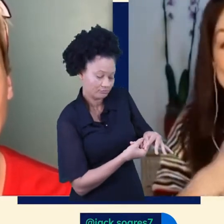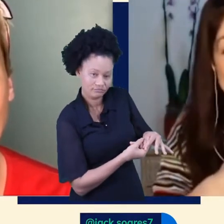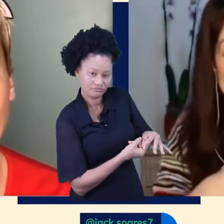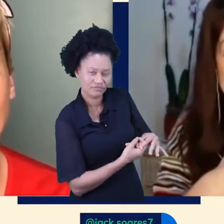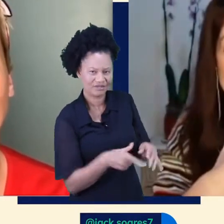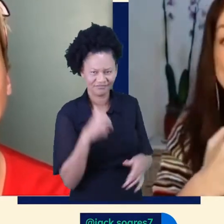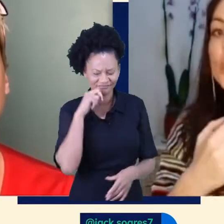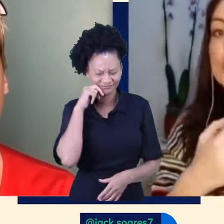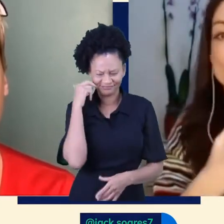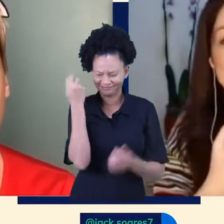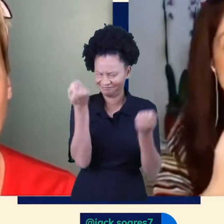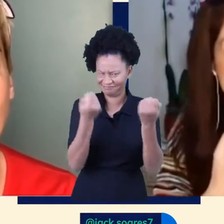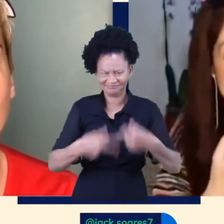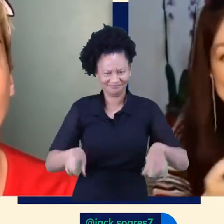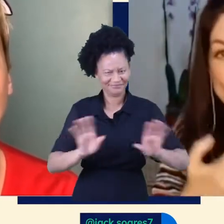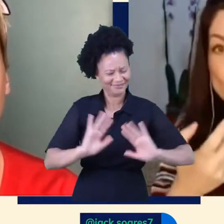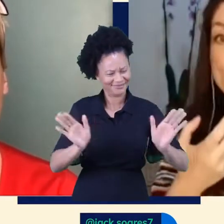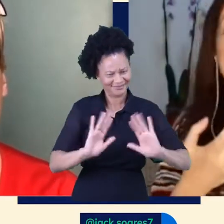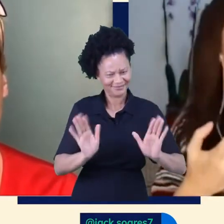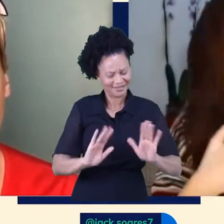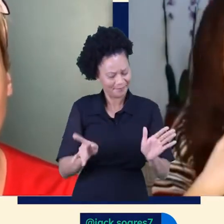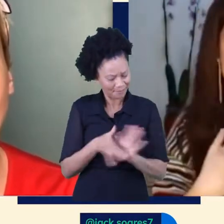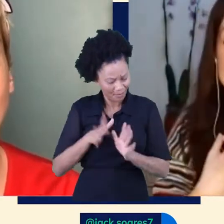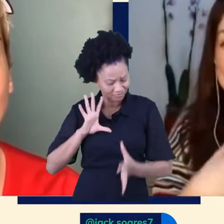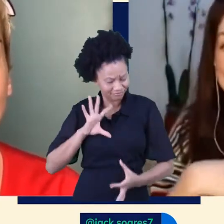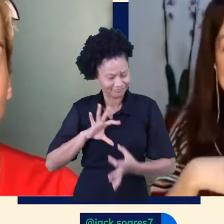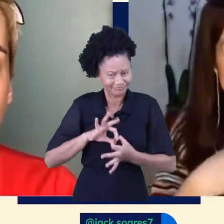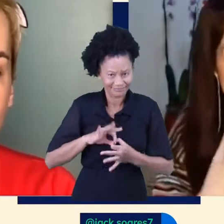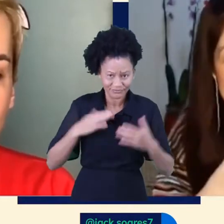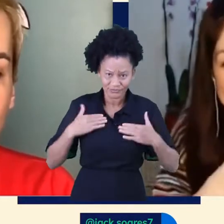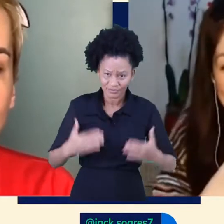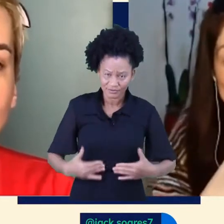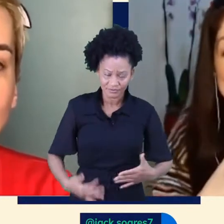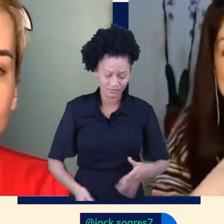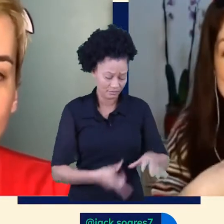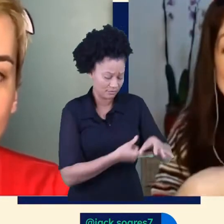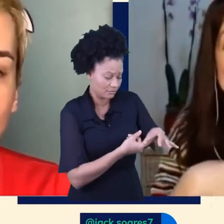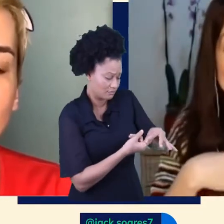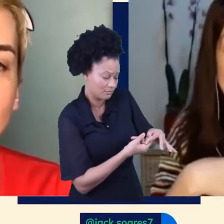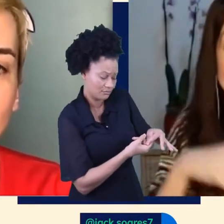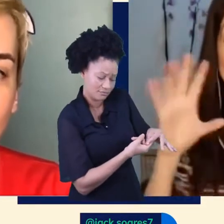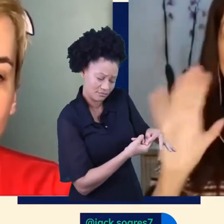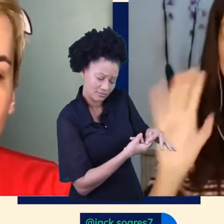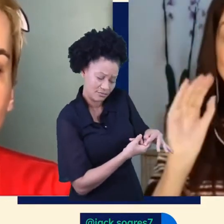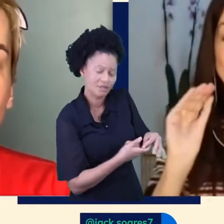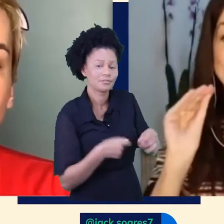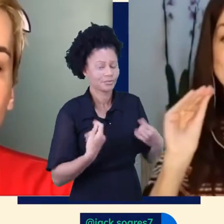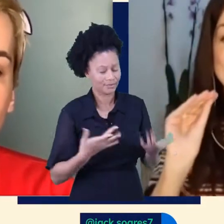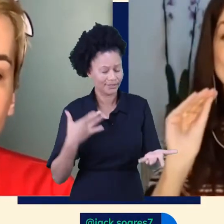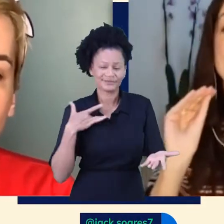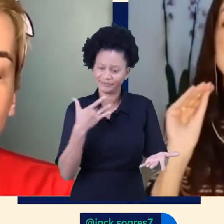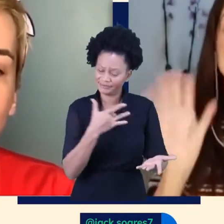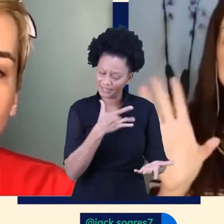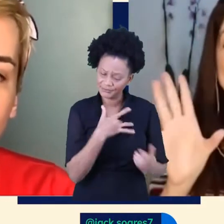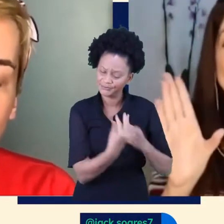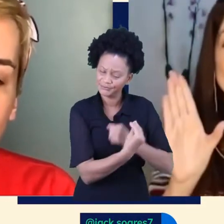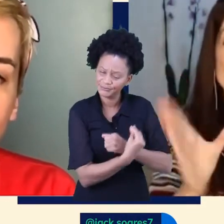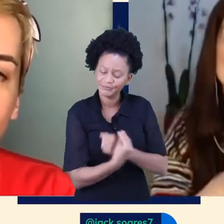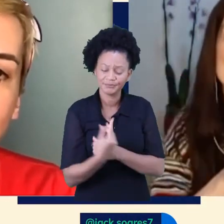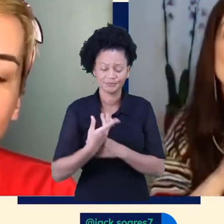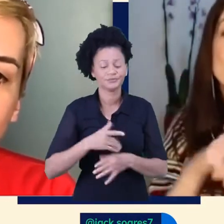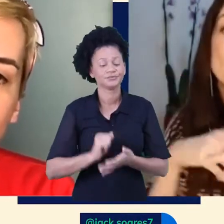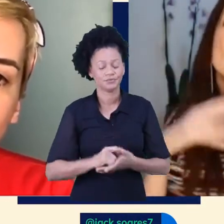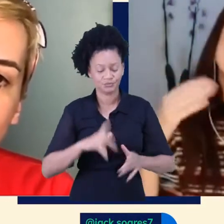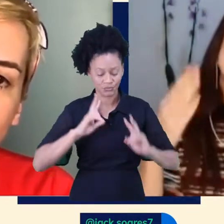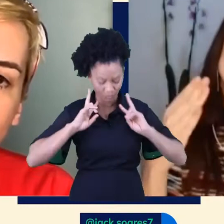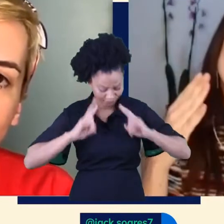que o clitóris existe por questões de saúde, por questões de reconhecimento do corpo, tá? Então, olha que interessante. Por que eu falei